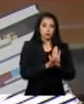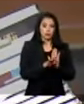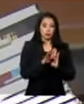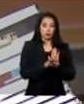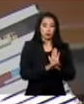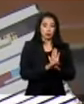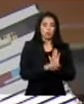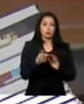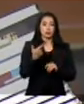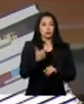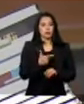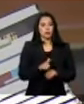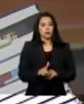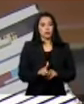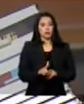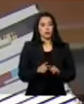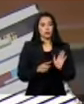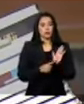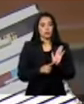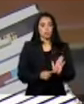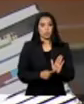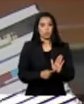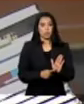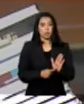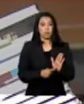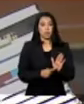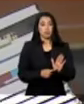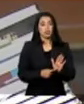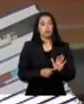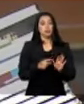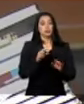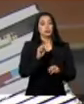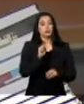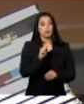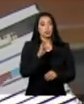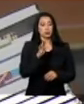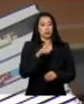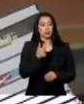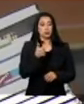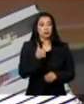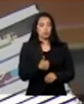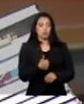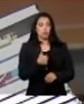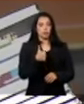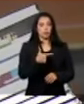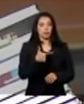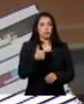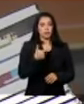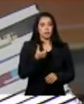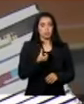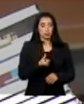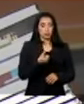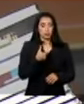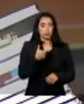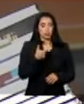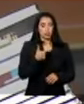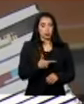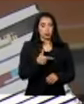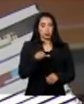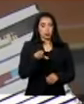Enfatiza que este tribunal, ao analisar o habeas 126-292,